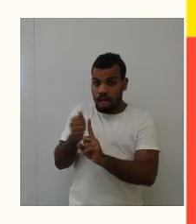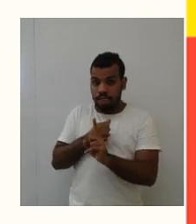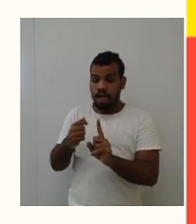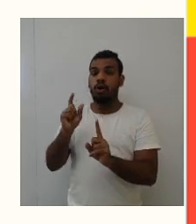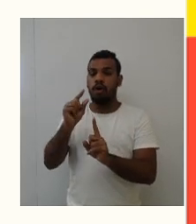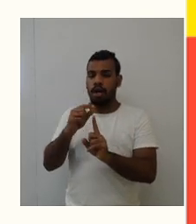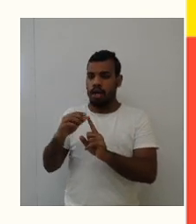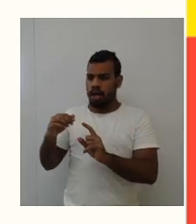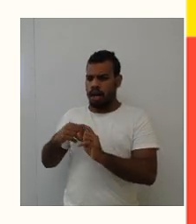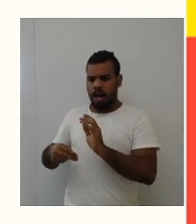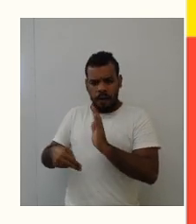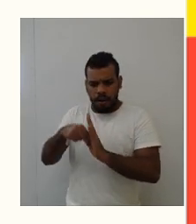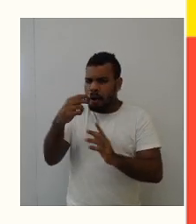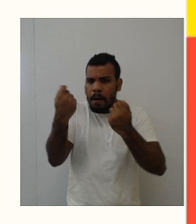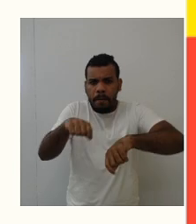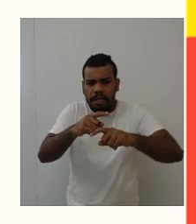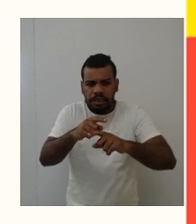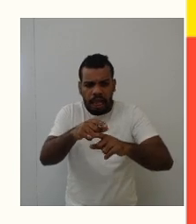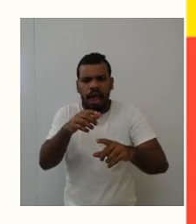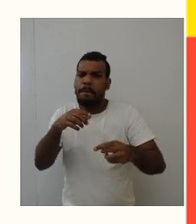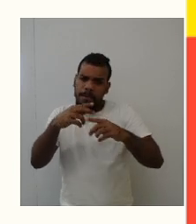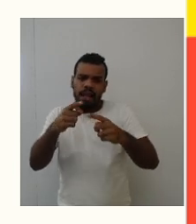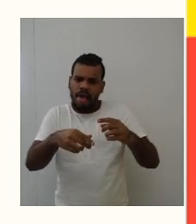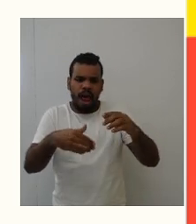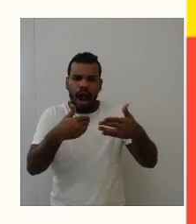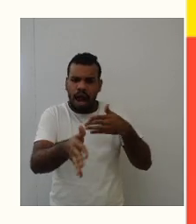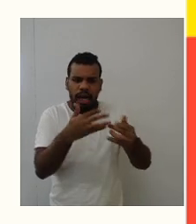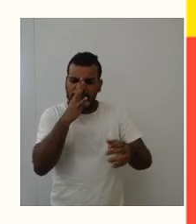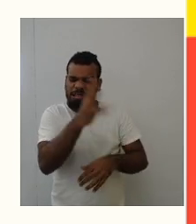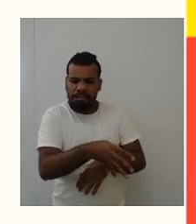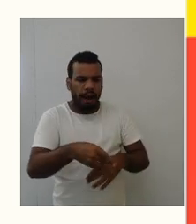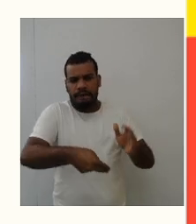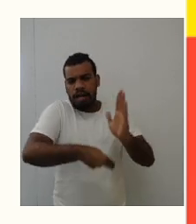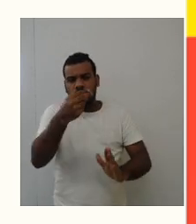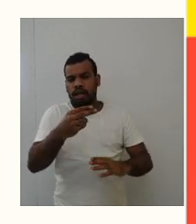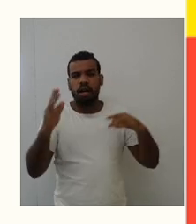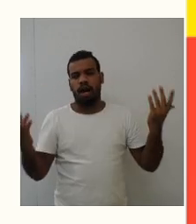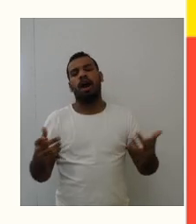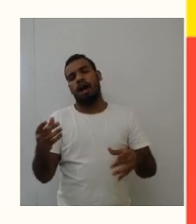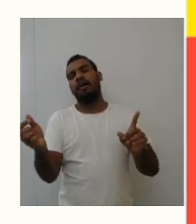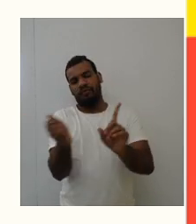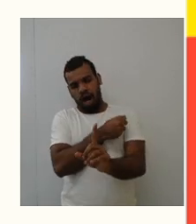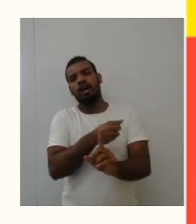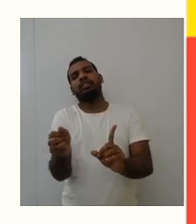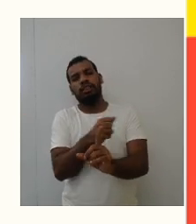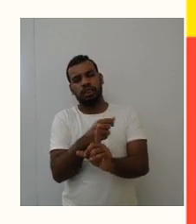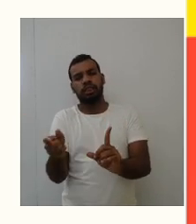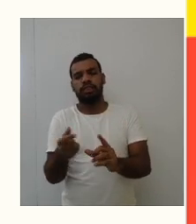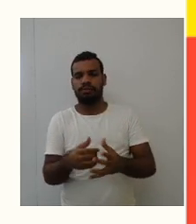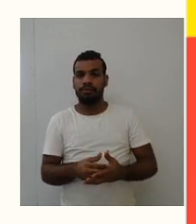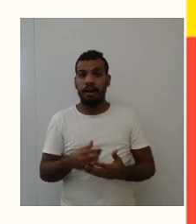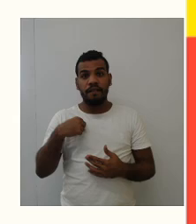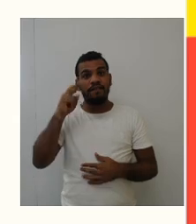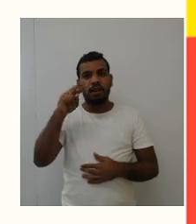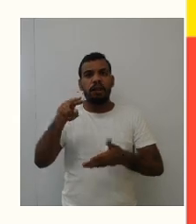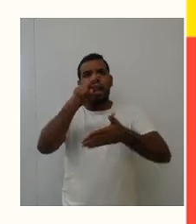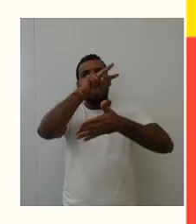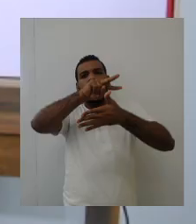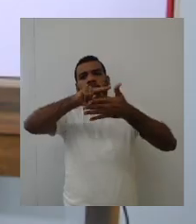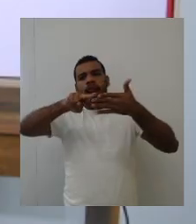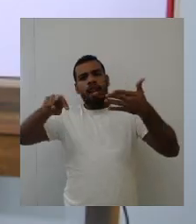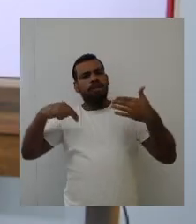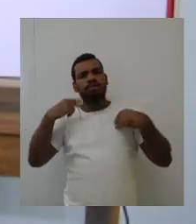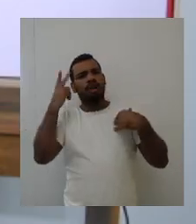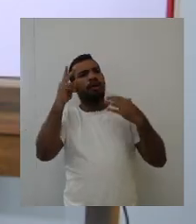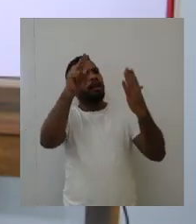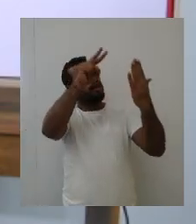realizada sem necessidade ou se o paciente for usado como cobaia de experimento científico sem a devida autorização. Viu que eu li com mais